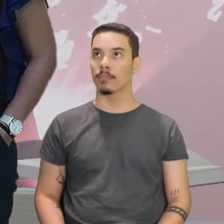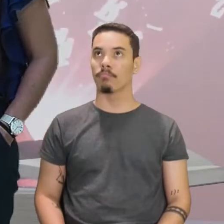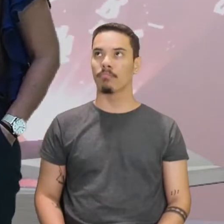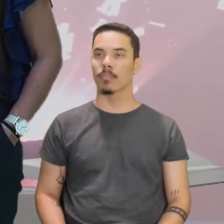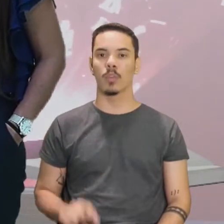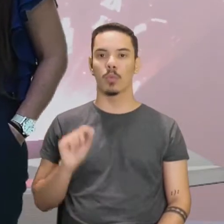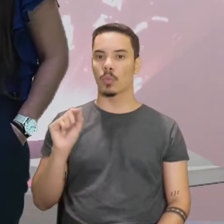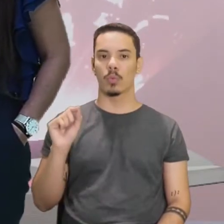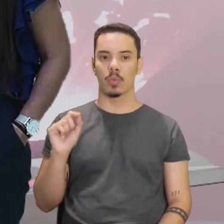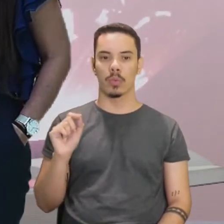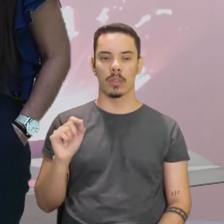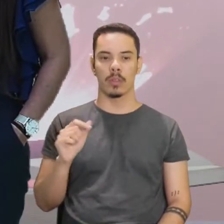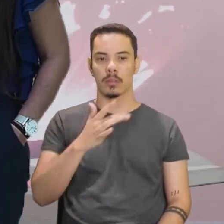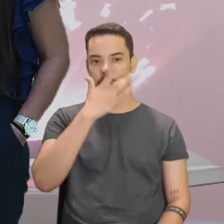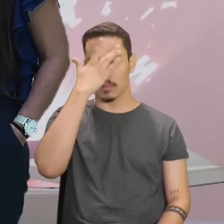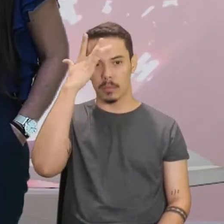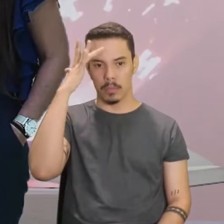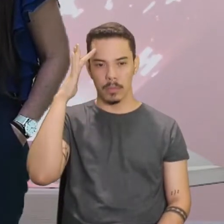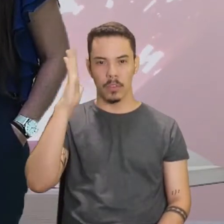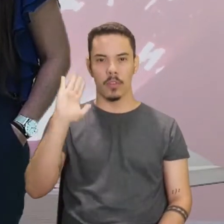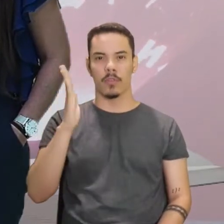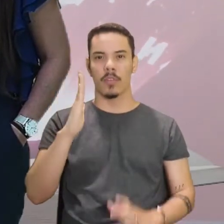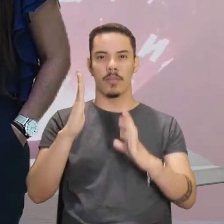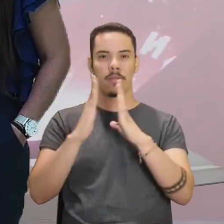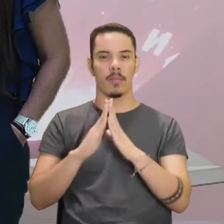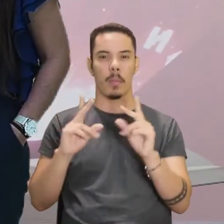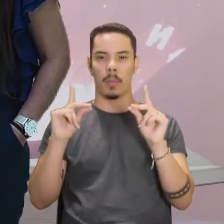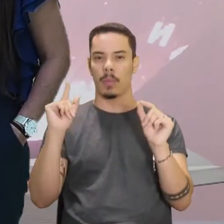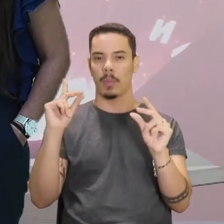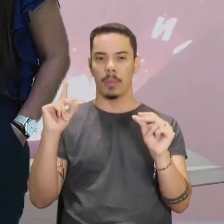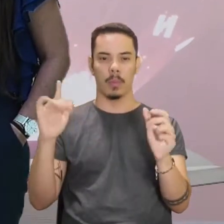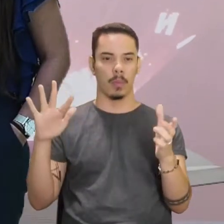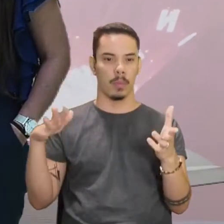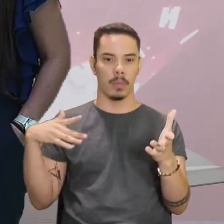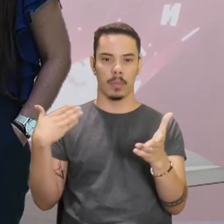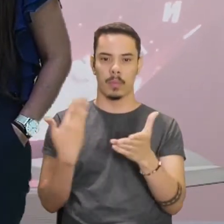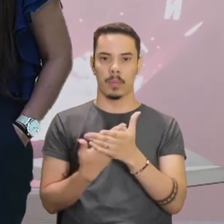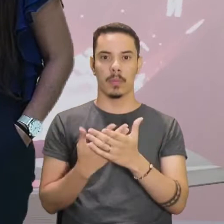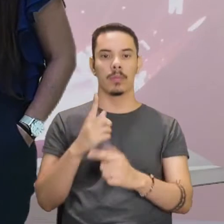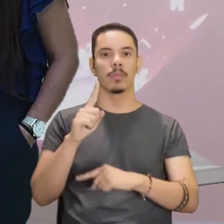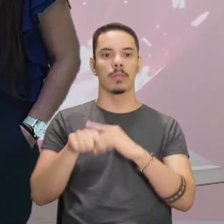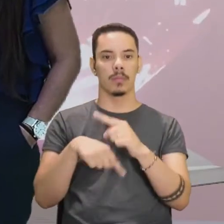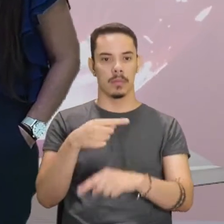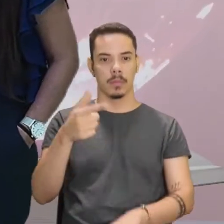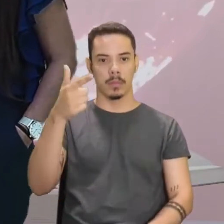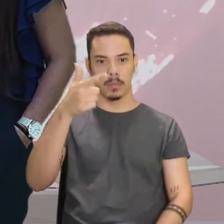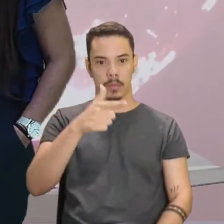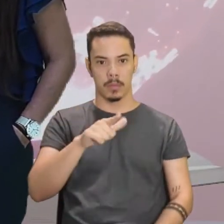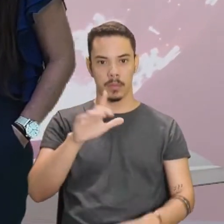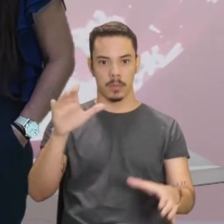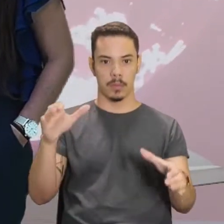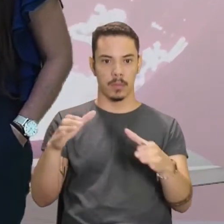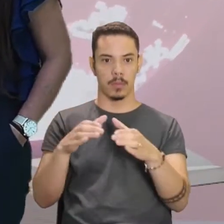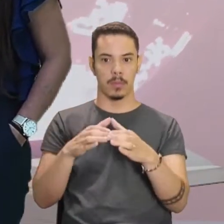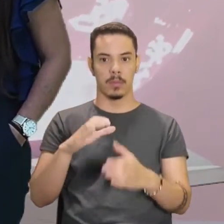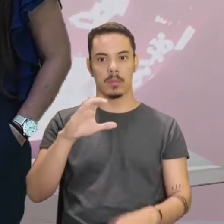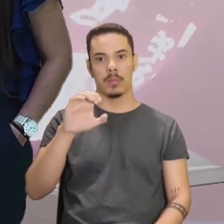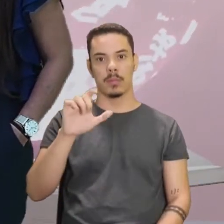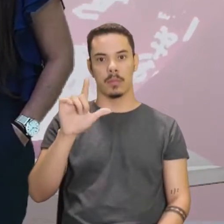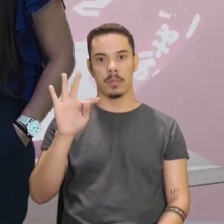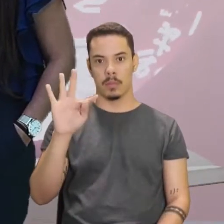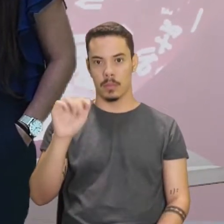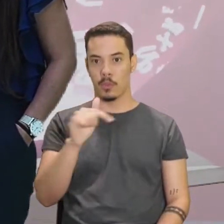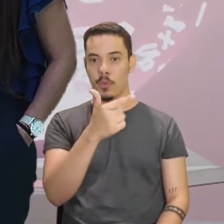uma espécie de selvagem que viviam ali há muito tempo. Depois chegou os celtas com uma outra